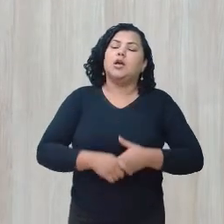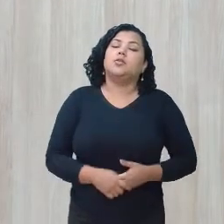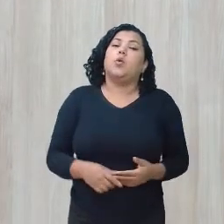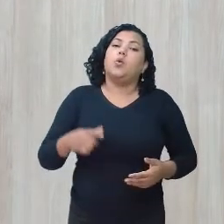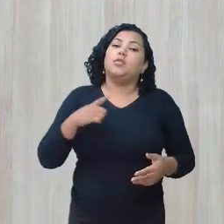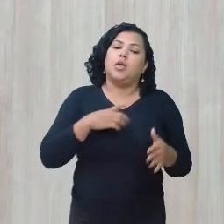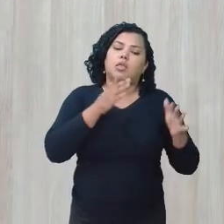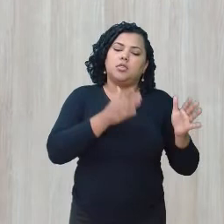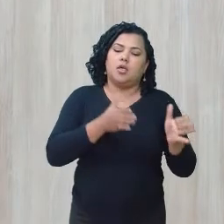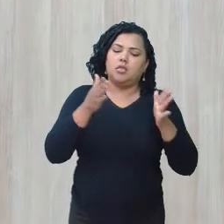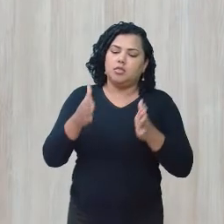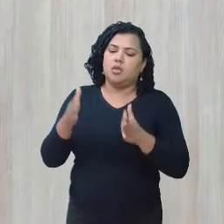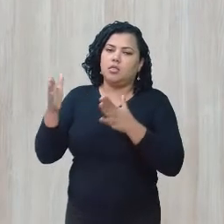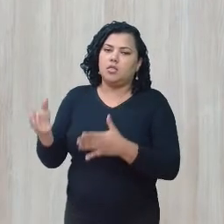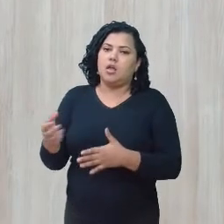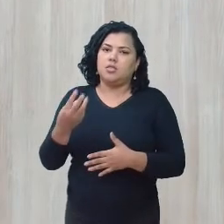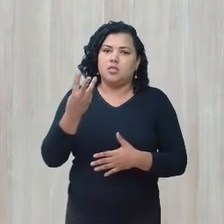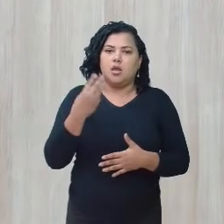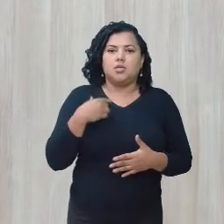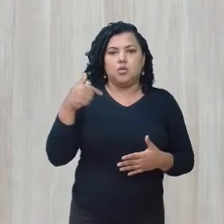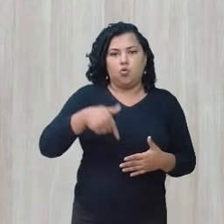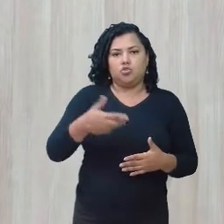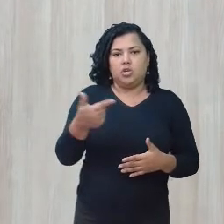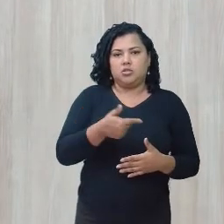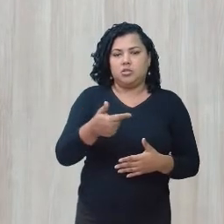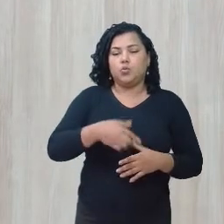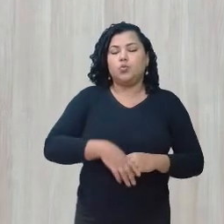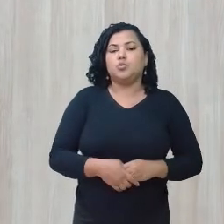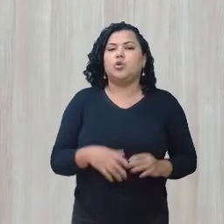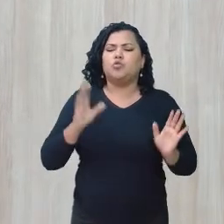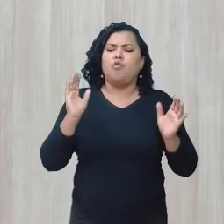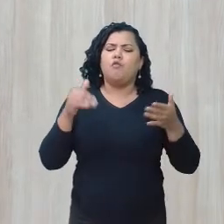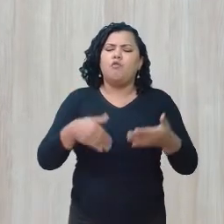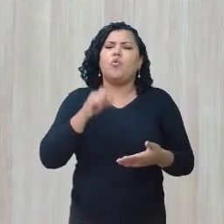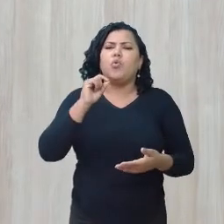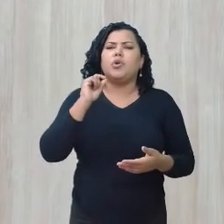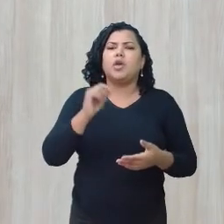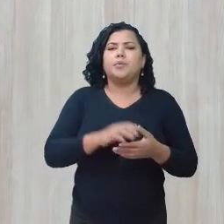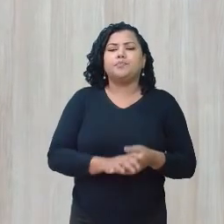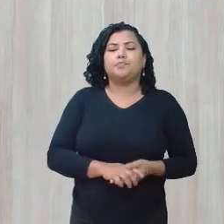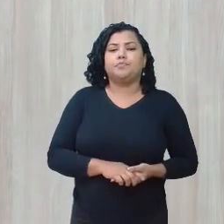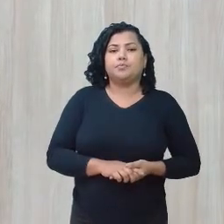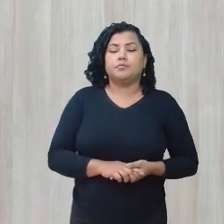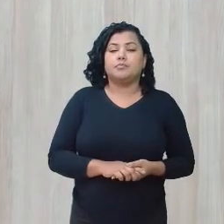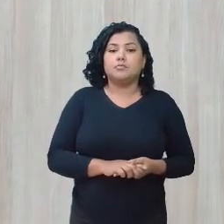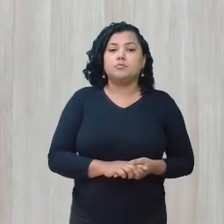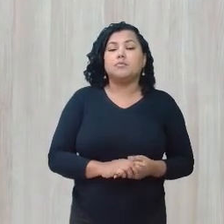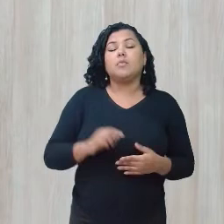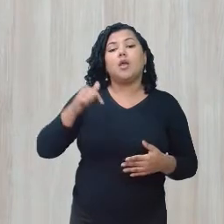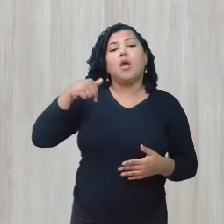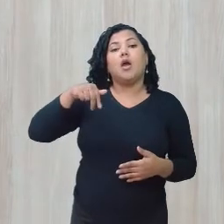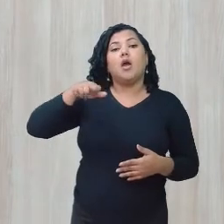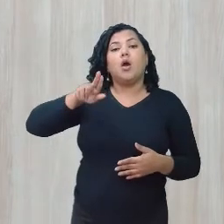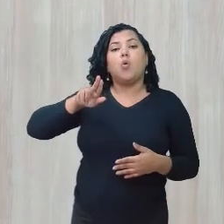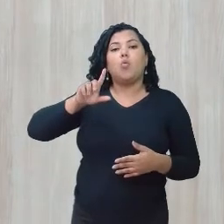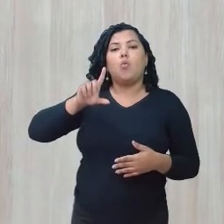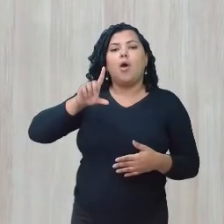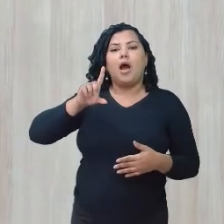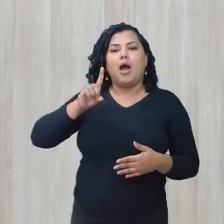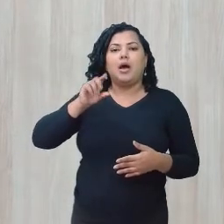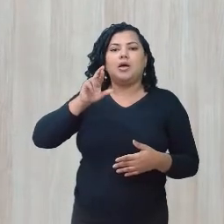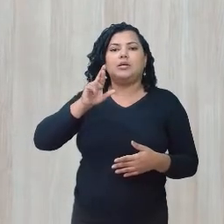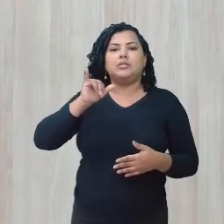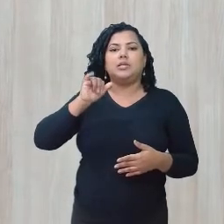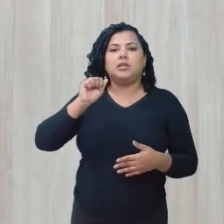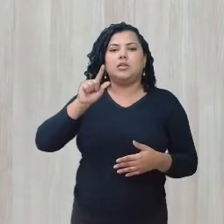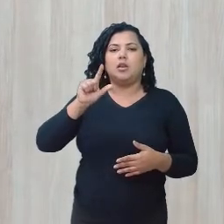aulas, essa sendo a segunda, onde a gente vai focar mais nos quadriláteros, tá certo? A gente vai perceber que o que fizemos